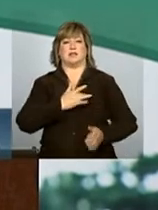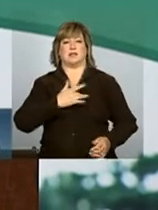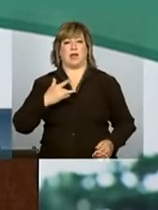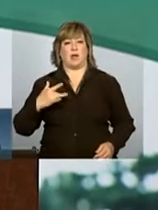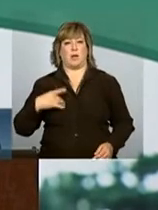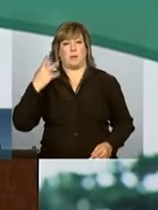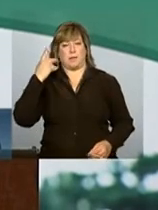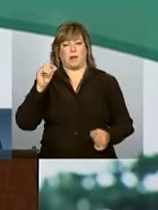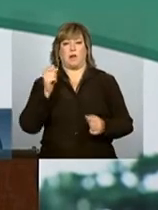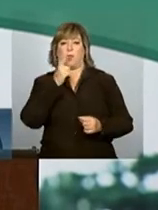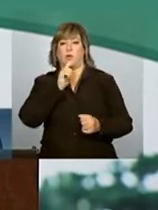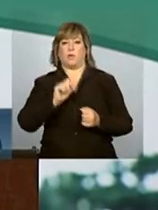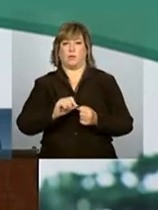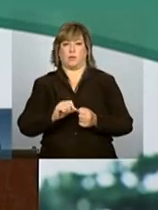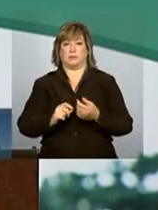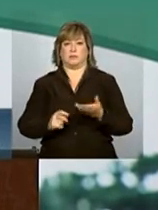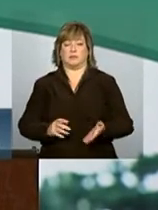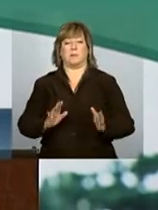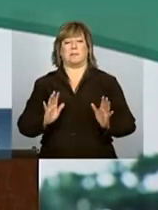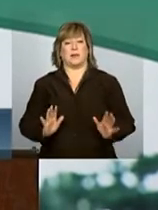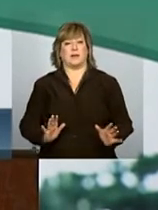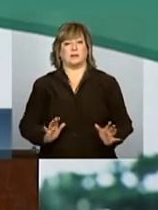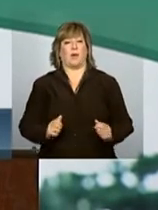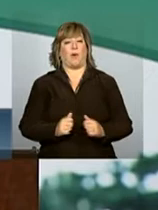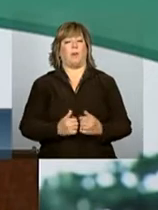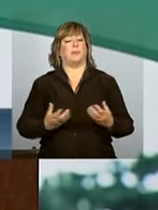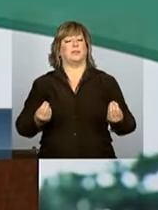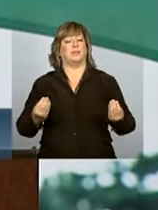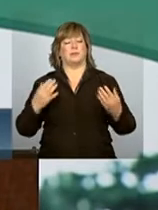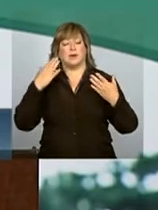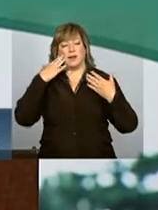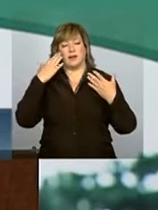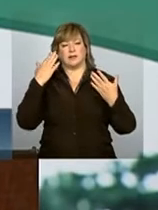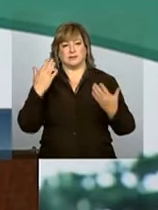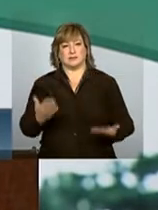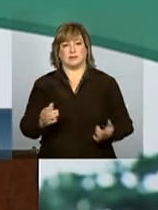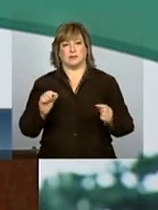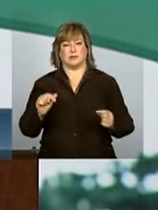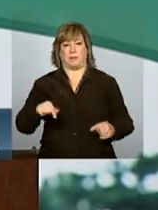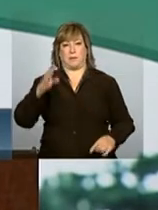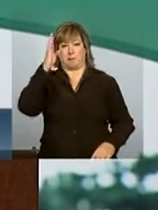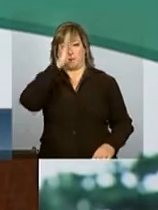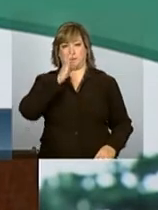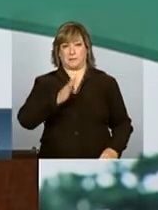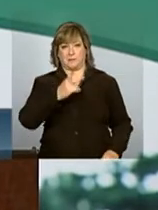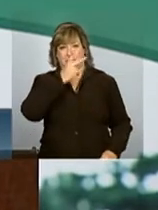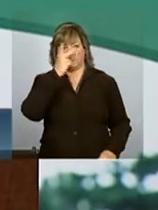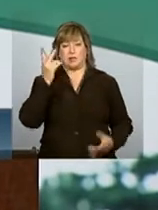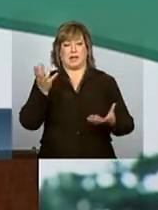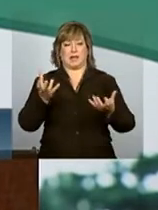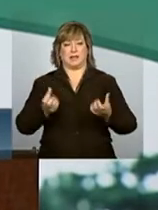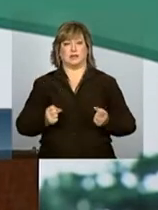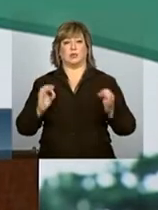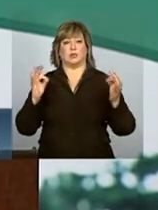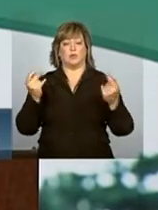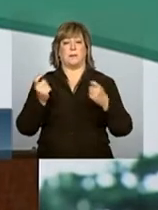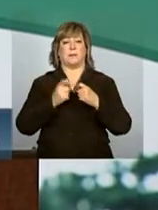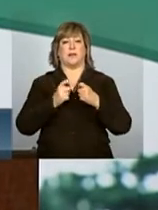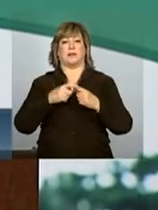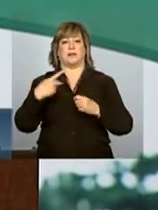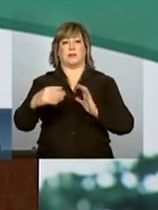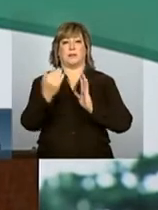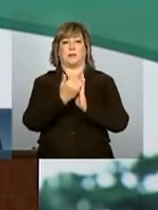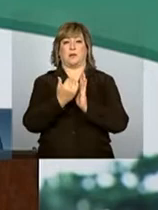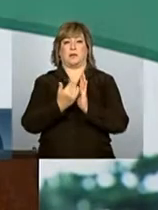serem realizados. Porém, é com enorme gratidão que os brasileiros recebem todos os médicos desse